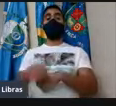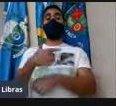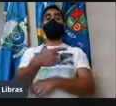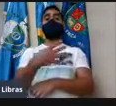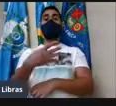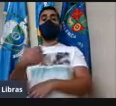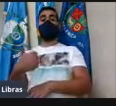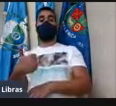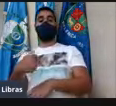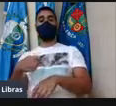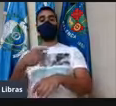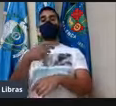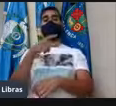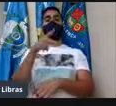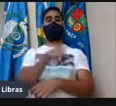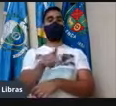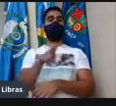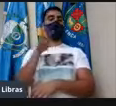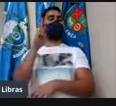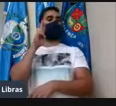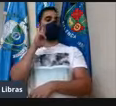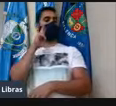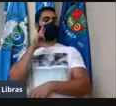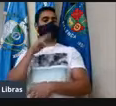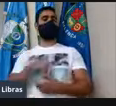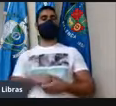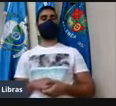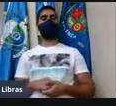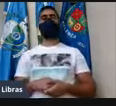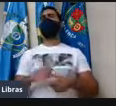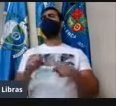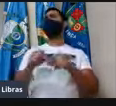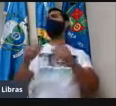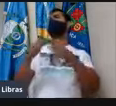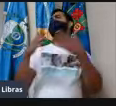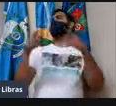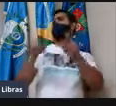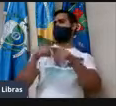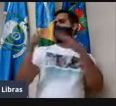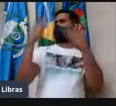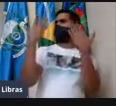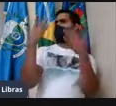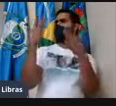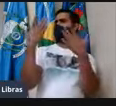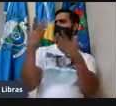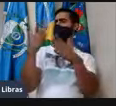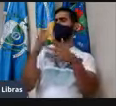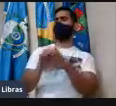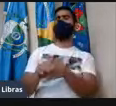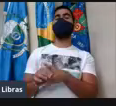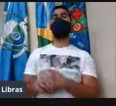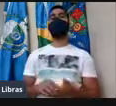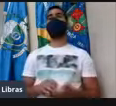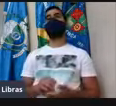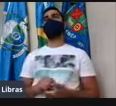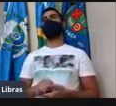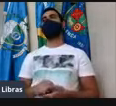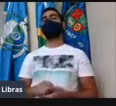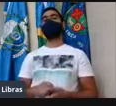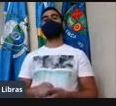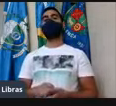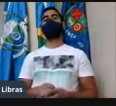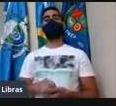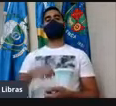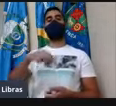vereador professor Rafael. O vereador professor Rafael requer uma moção de aplausos com votos de congratulações à